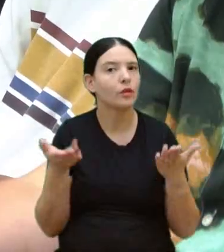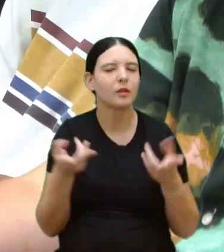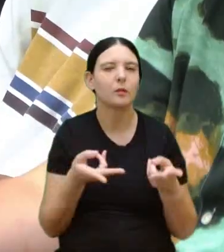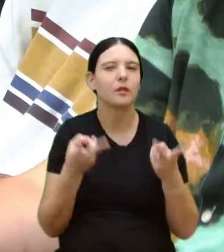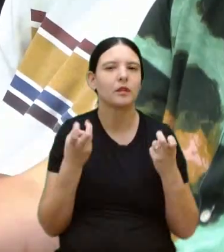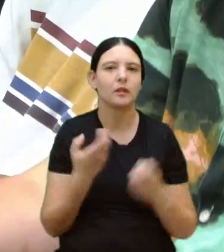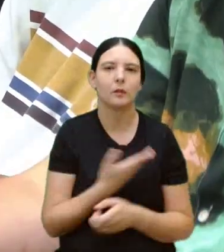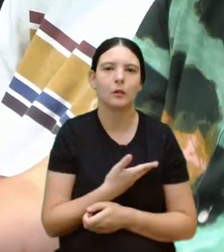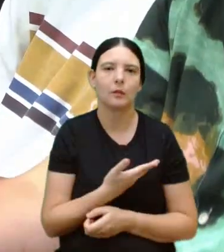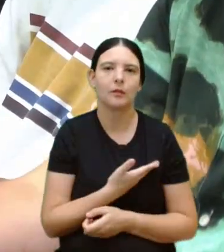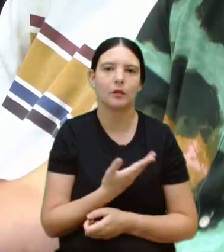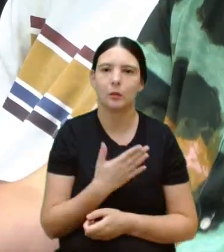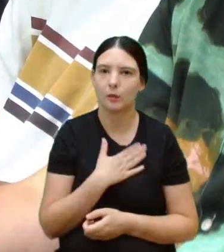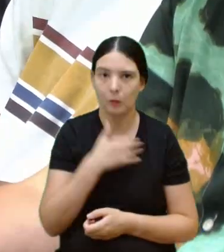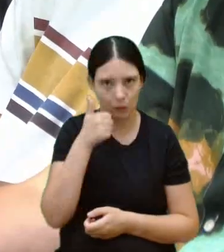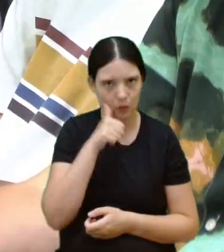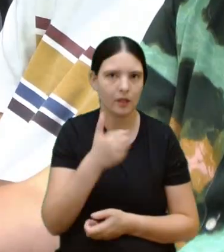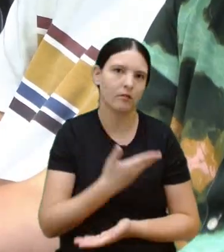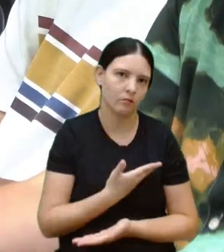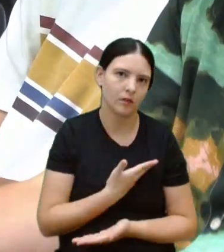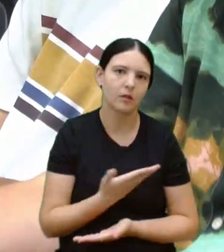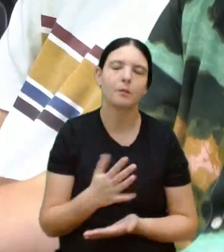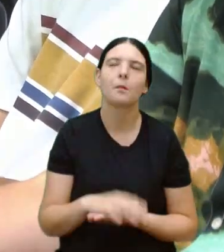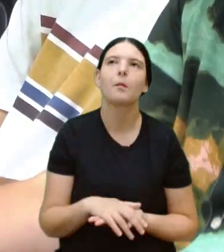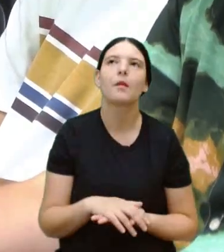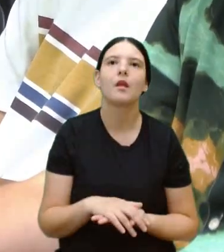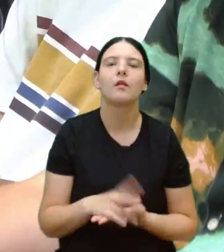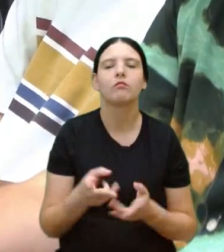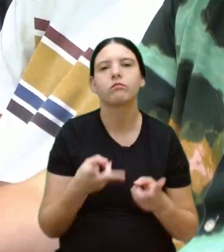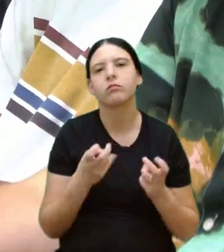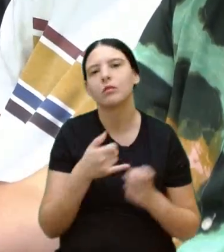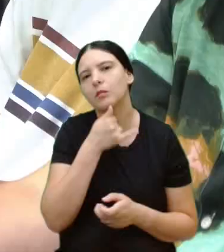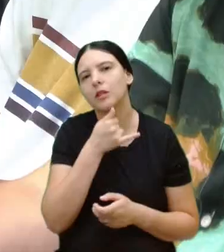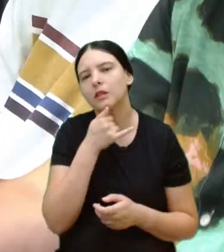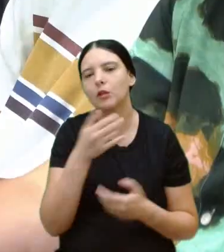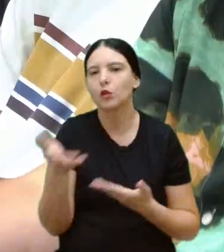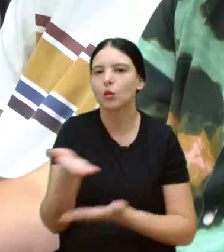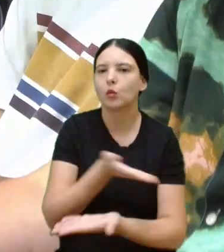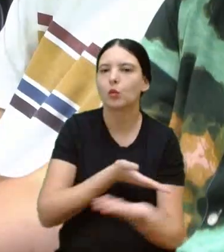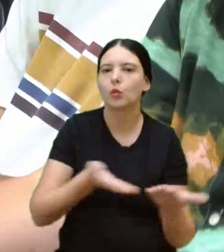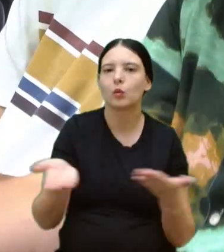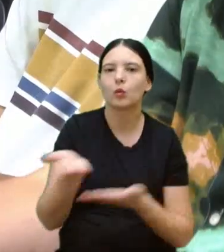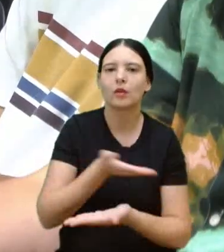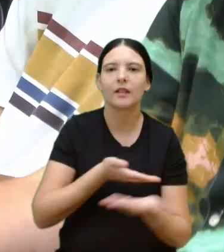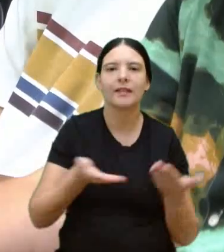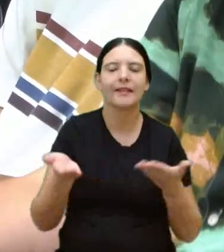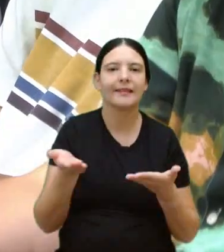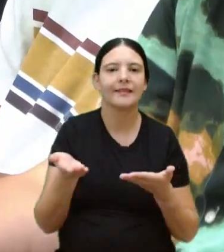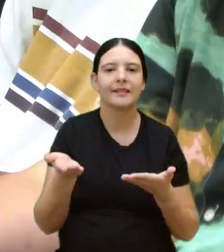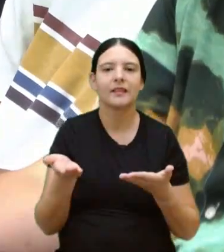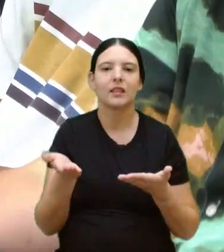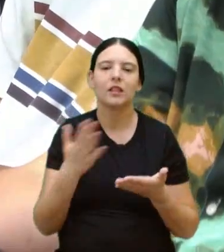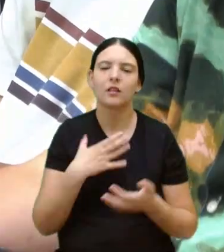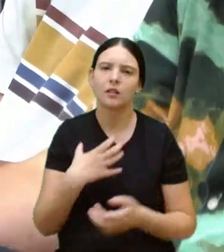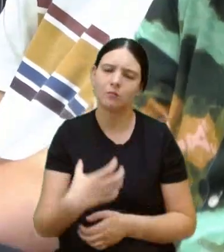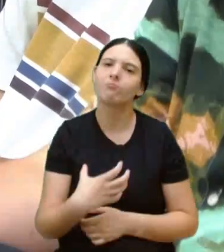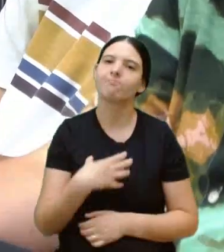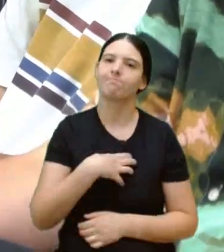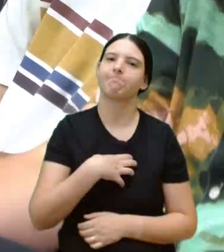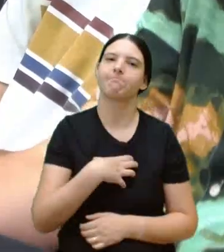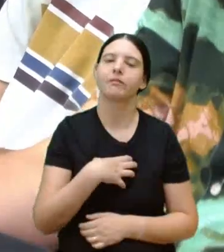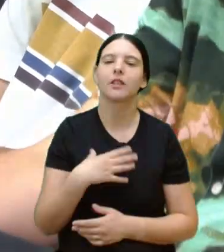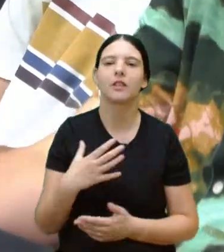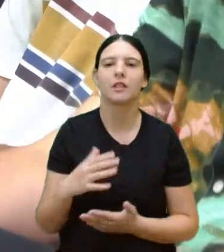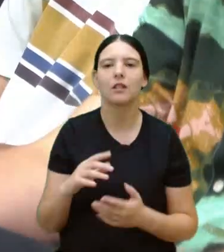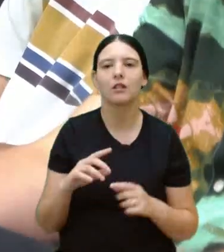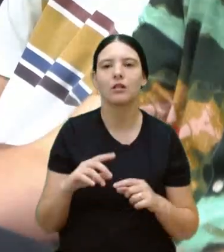amizades femininas, por exemplo, uma troca que me preenche bastante